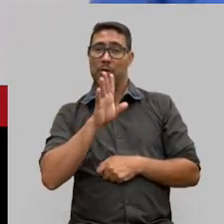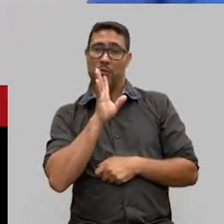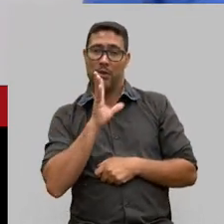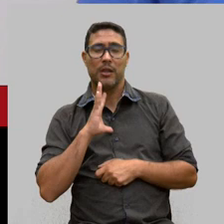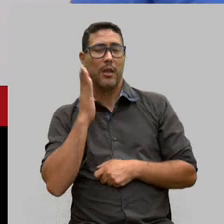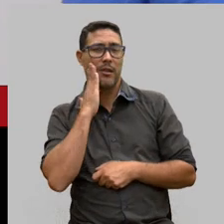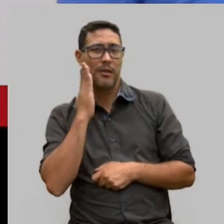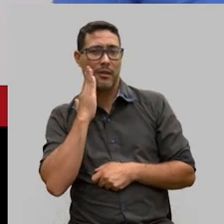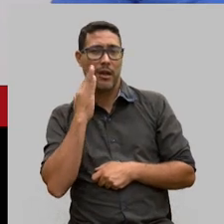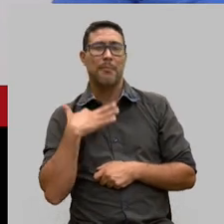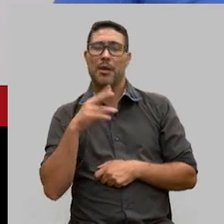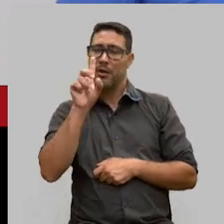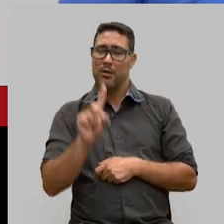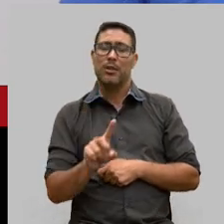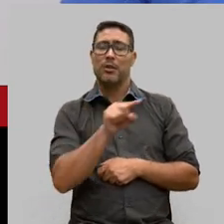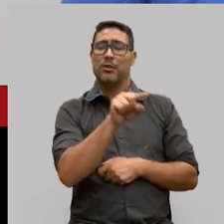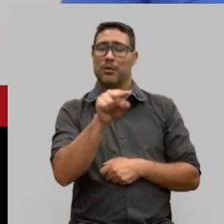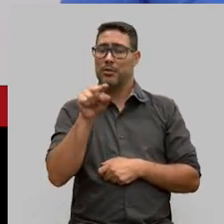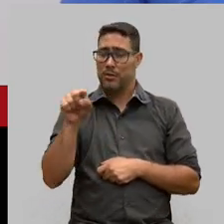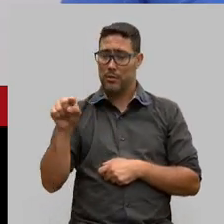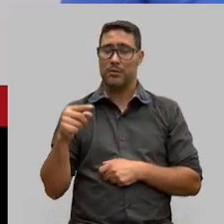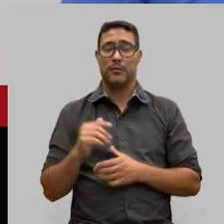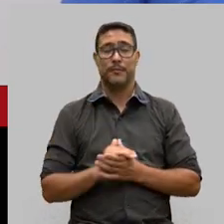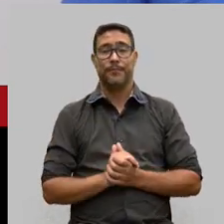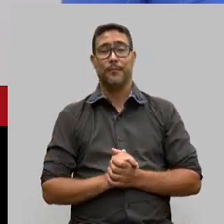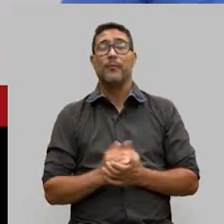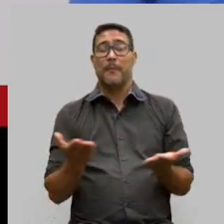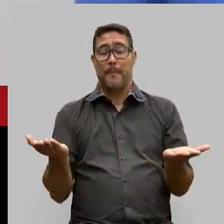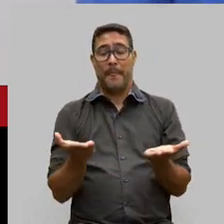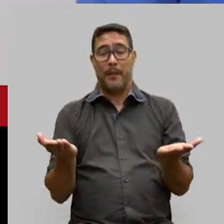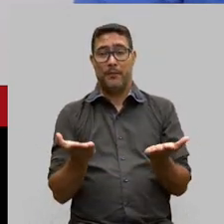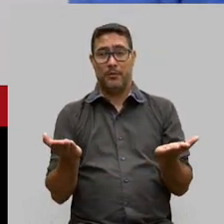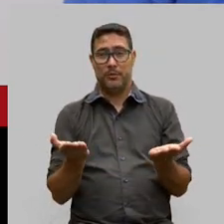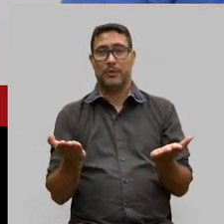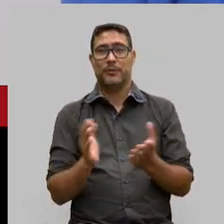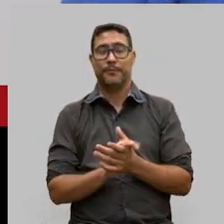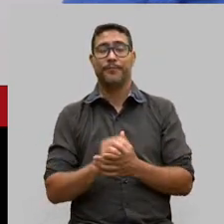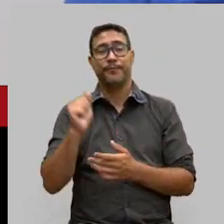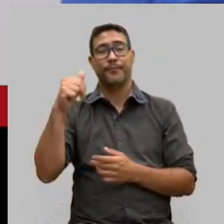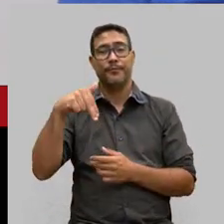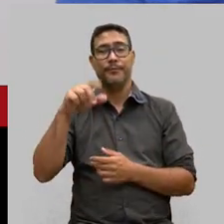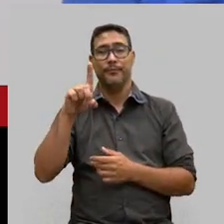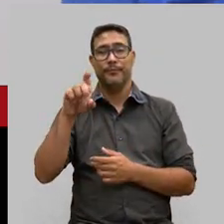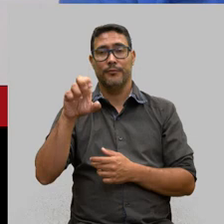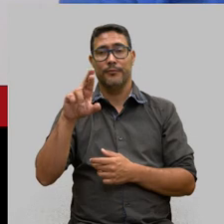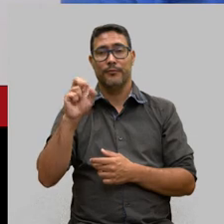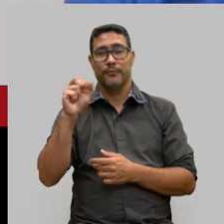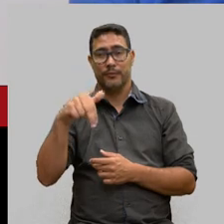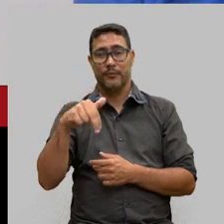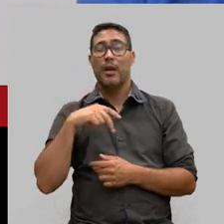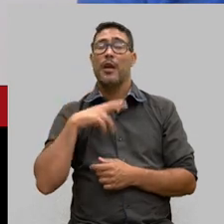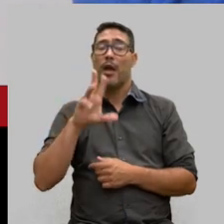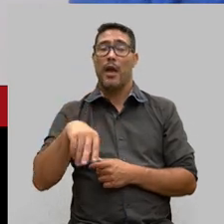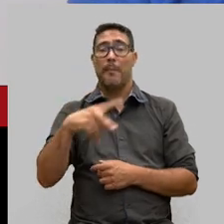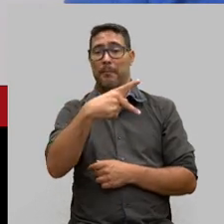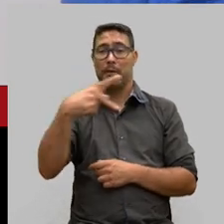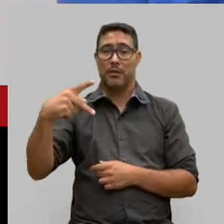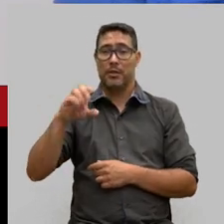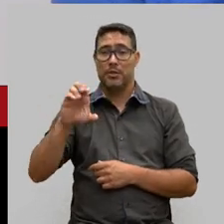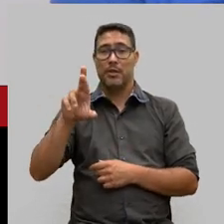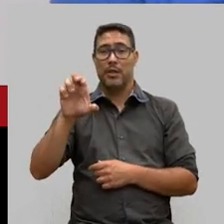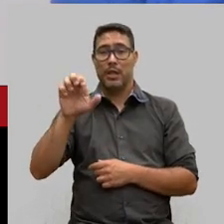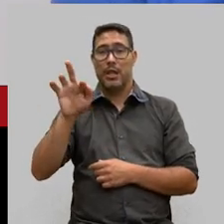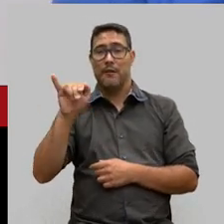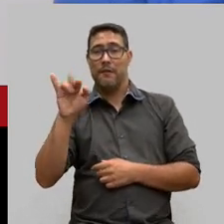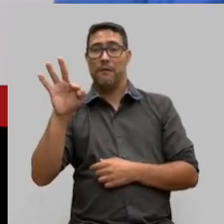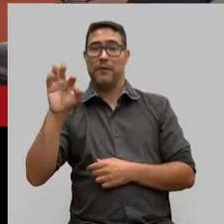delas nessa nessa construção Eh vamos ouvir agora o Anderson coelho que é presidente do Crefito Minas